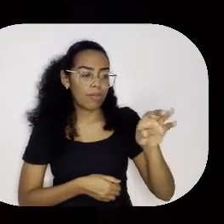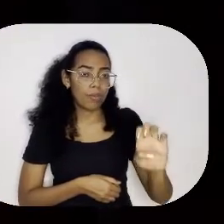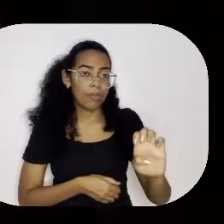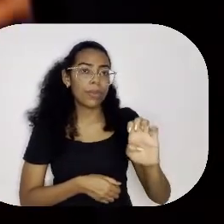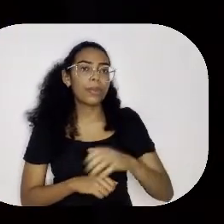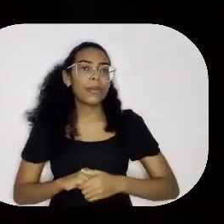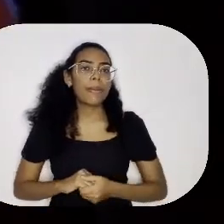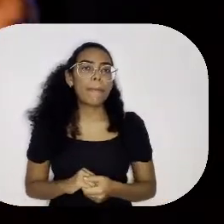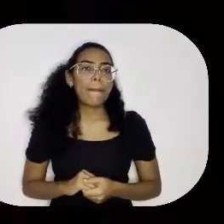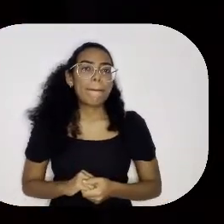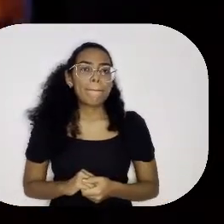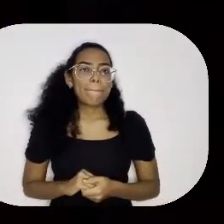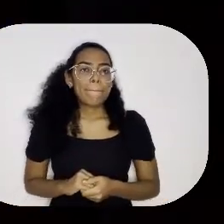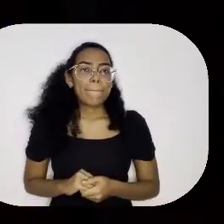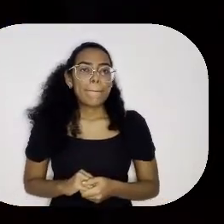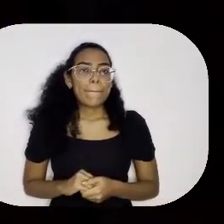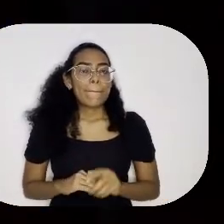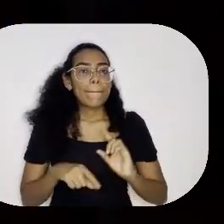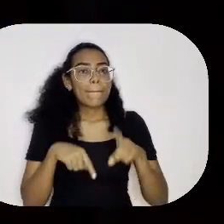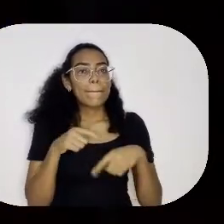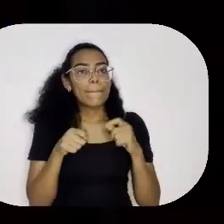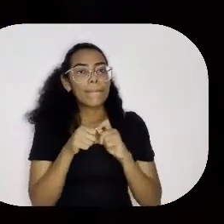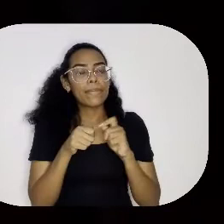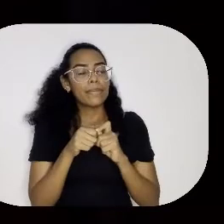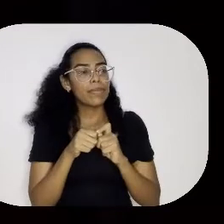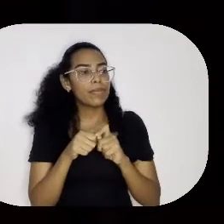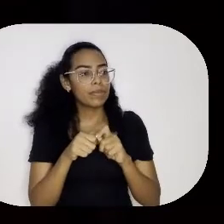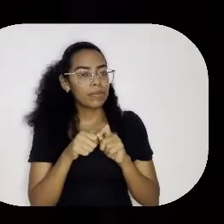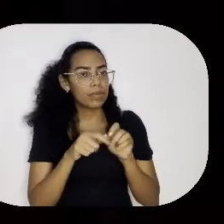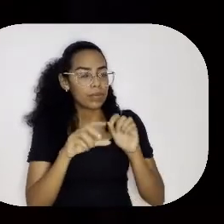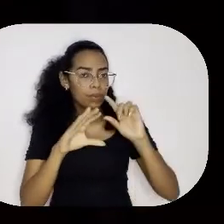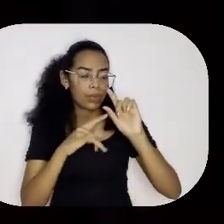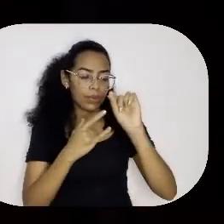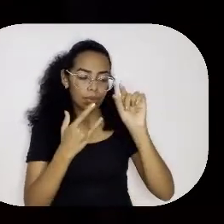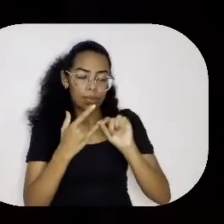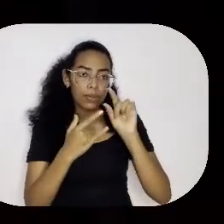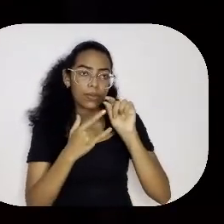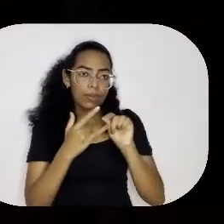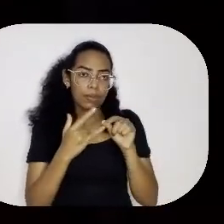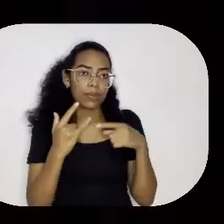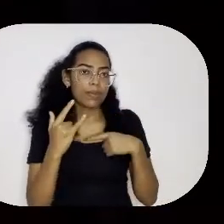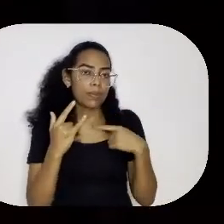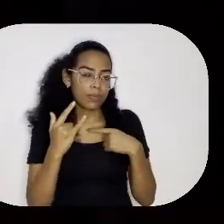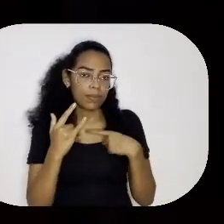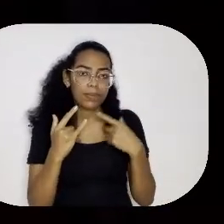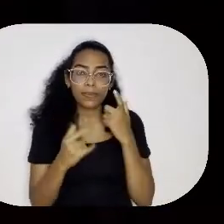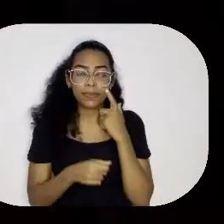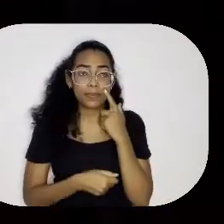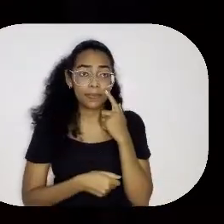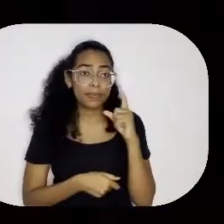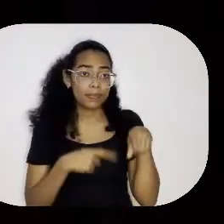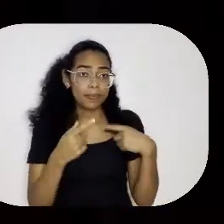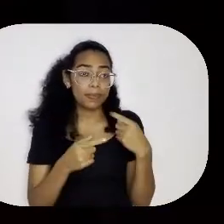eu fazendo a música ali no ensaio interativo diariamente. E depois fiz um clipe com o Robério, um clipe que está aí no YouTube já dessa